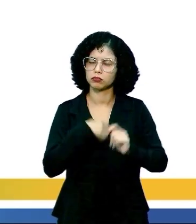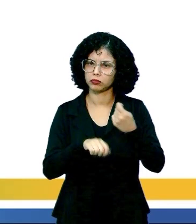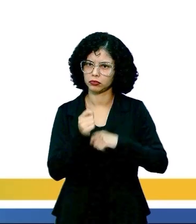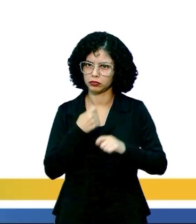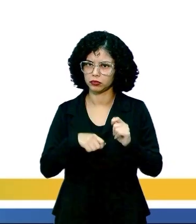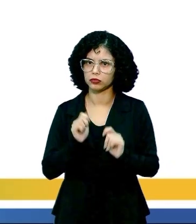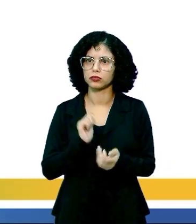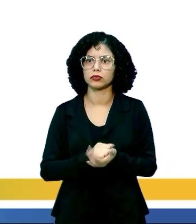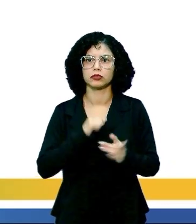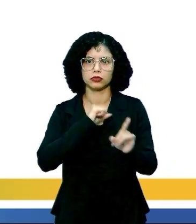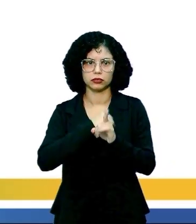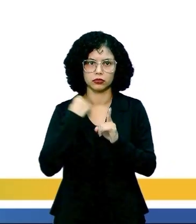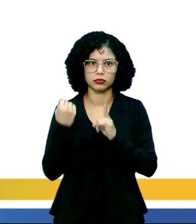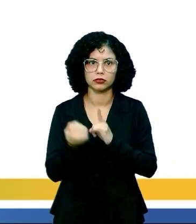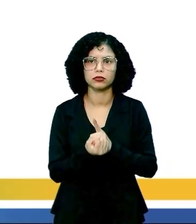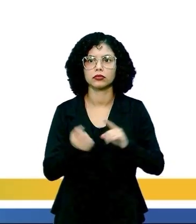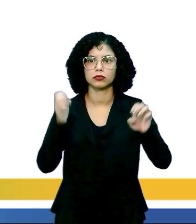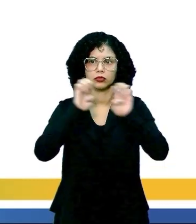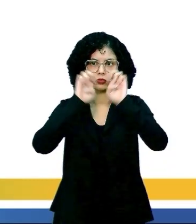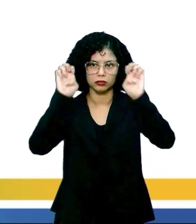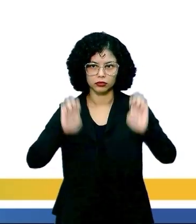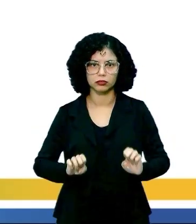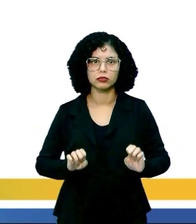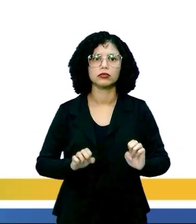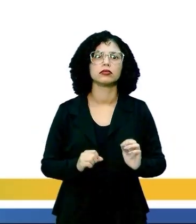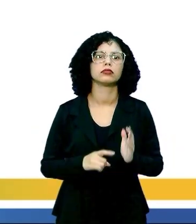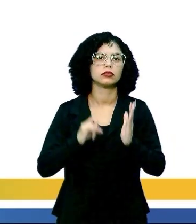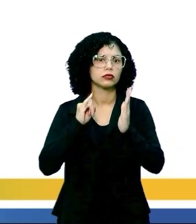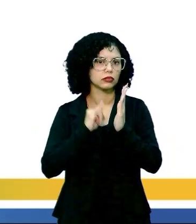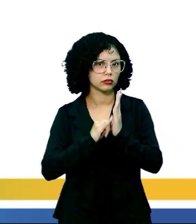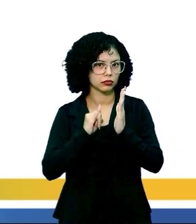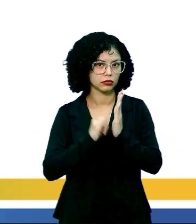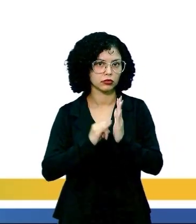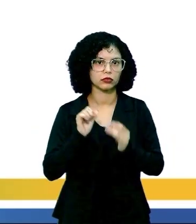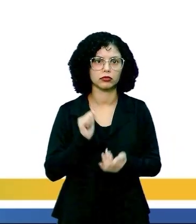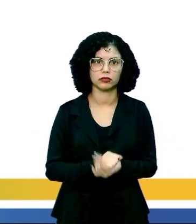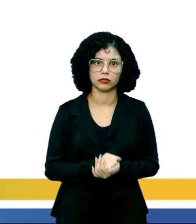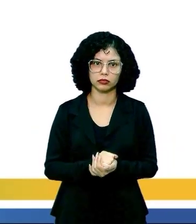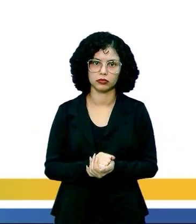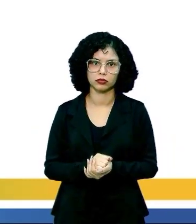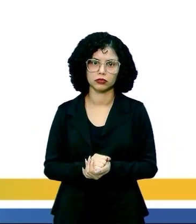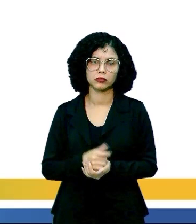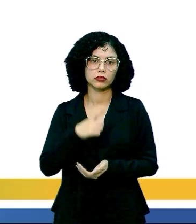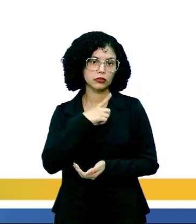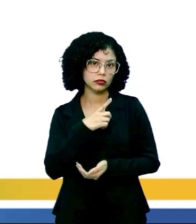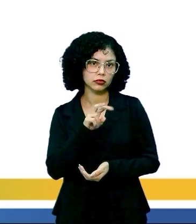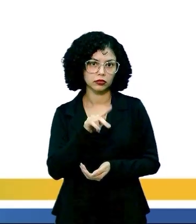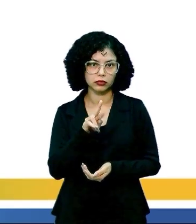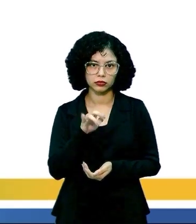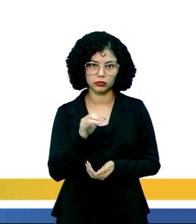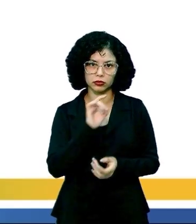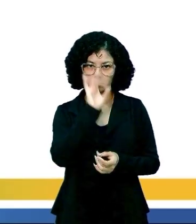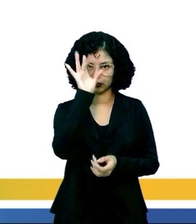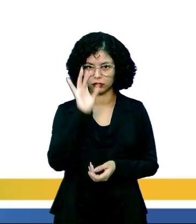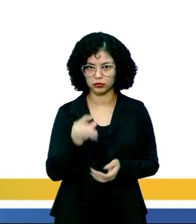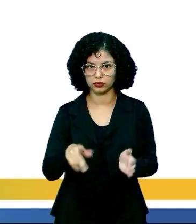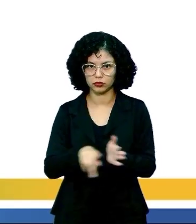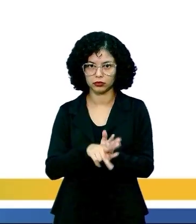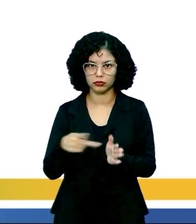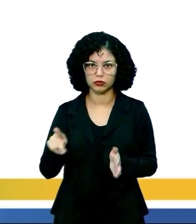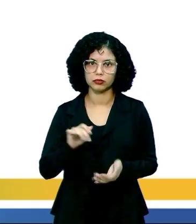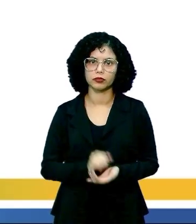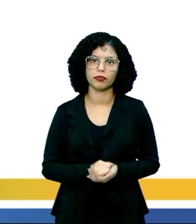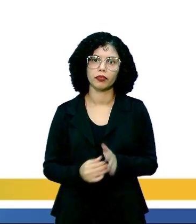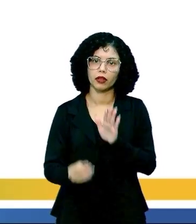independentemente do regime econômico e social e da estrutura institucional vigente em cada um